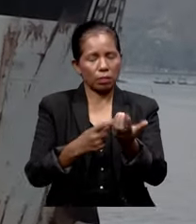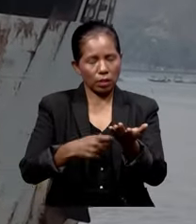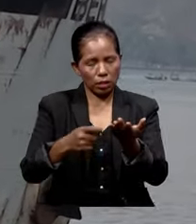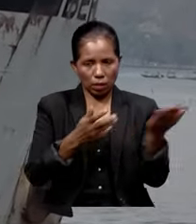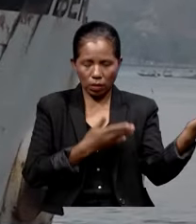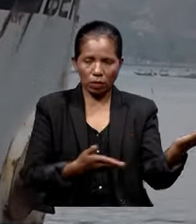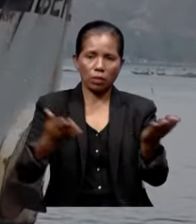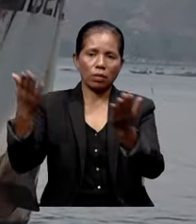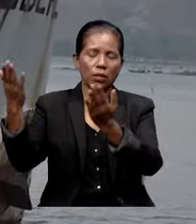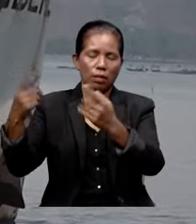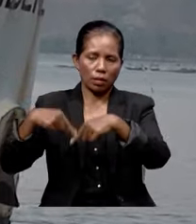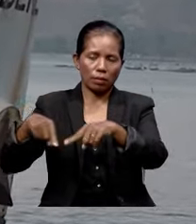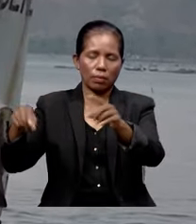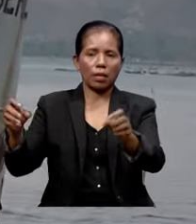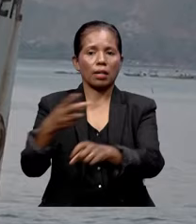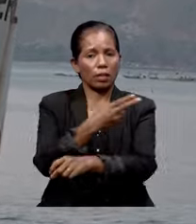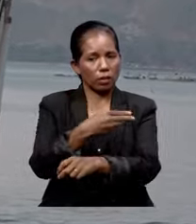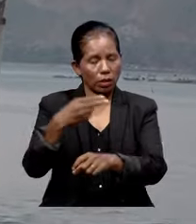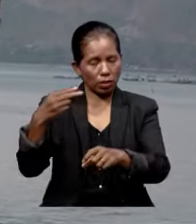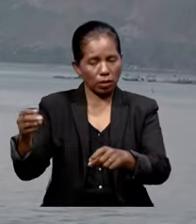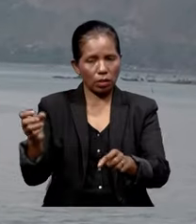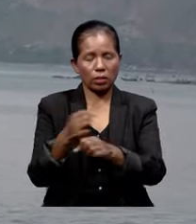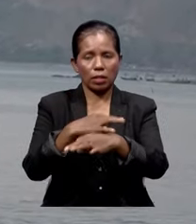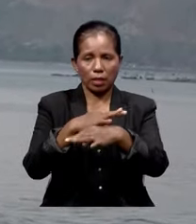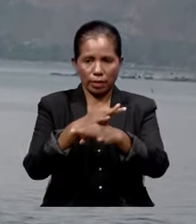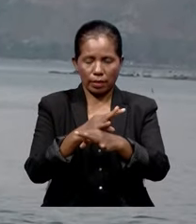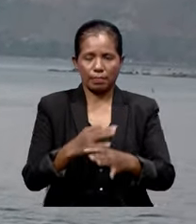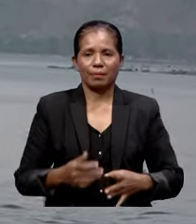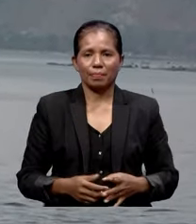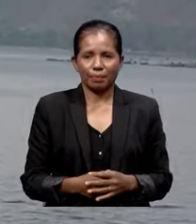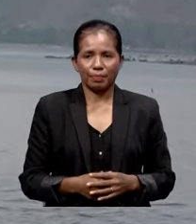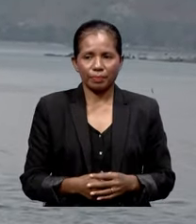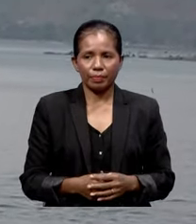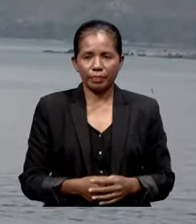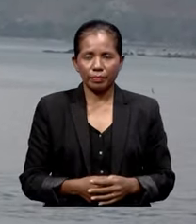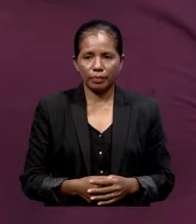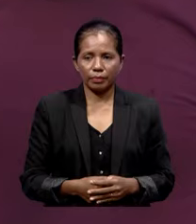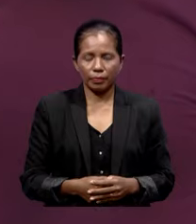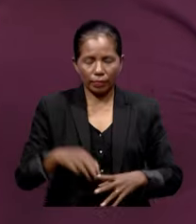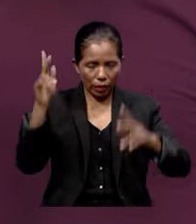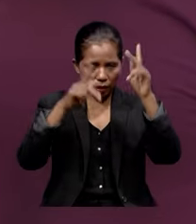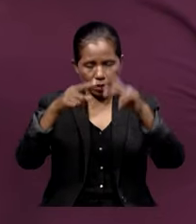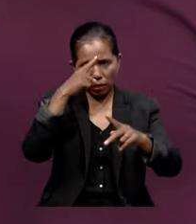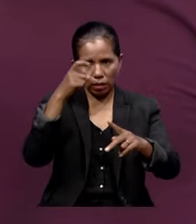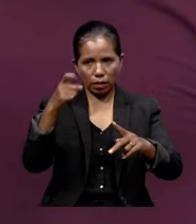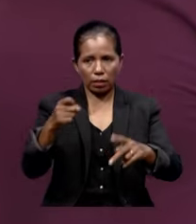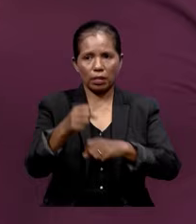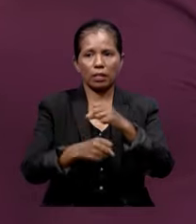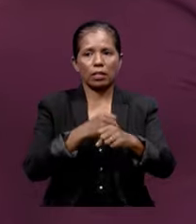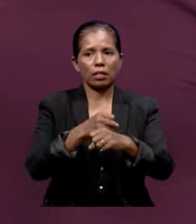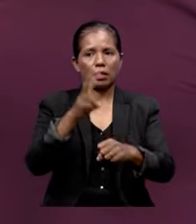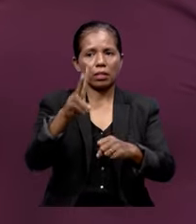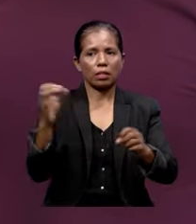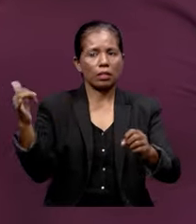ona ro nak Roma ba Surabaya Indonesia hodi halo manutensaun. Ne cauza ne tamba durante tinan rua ni la